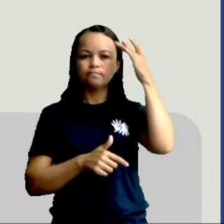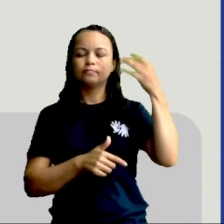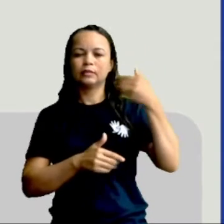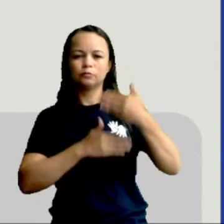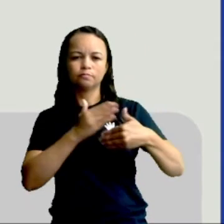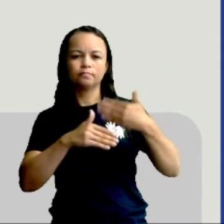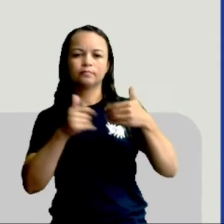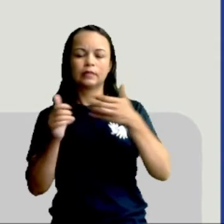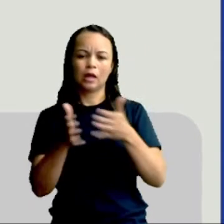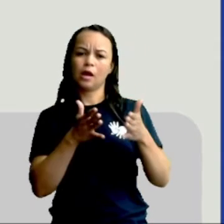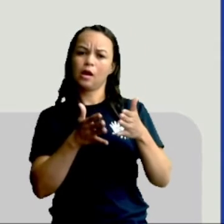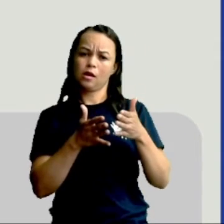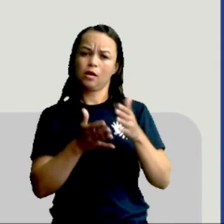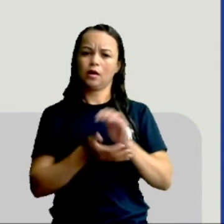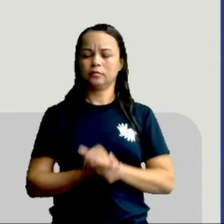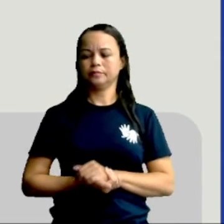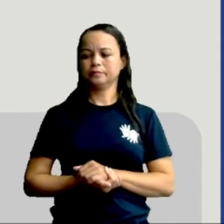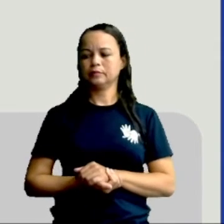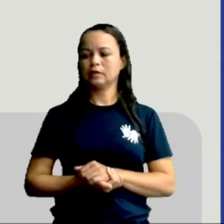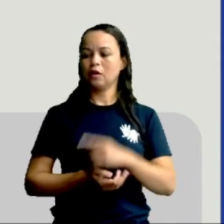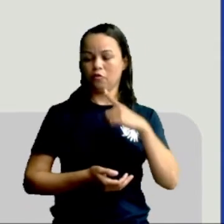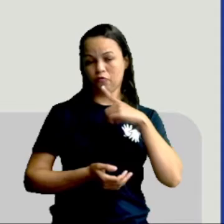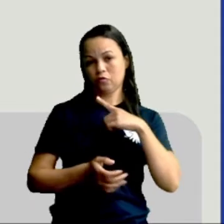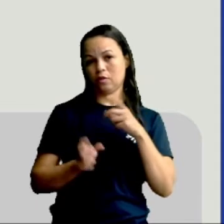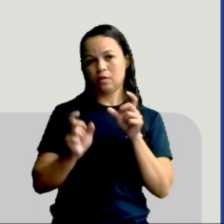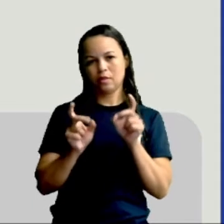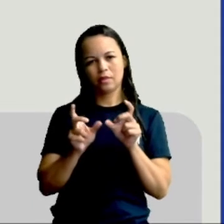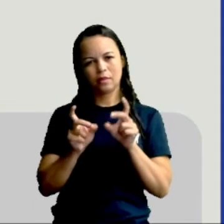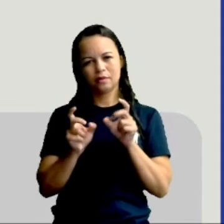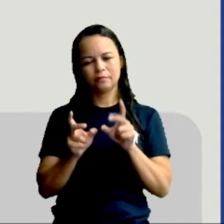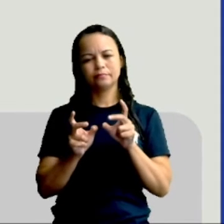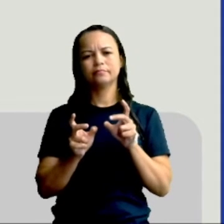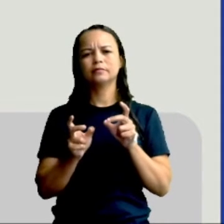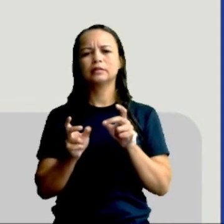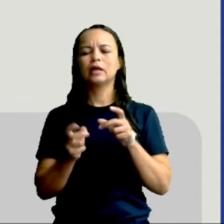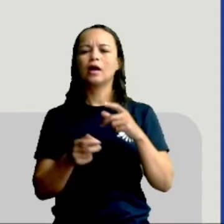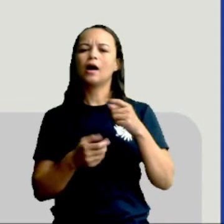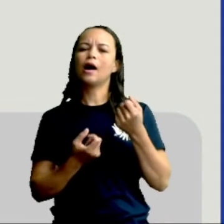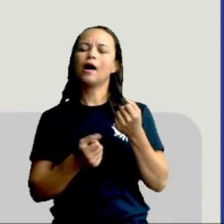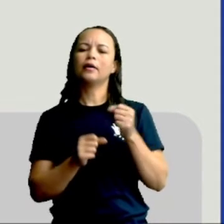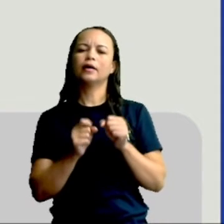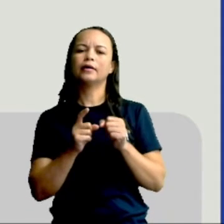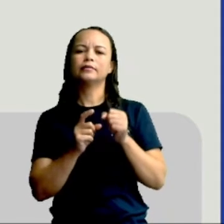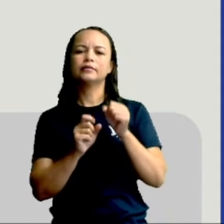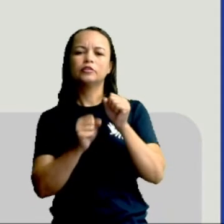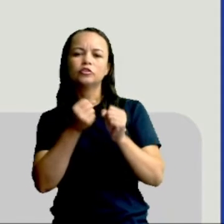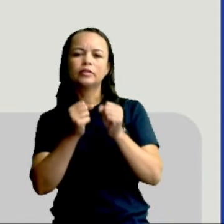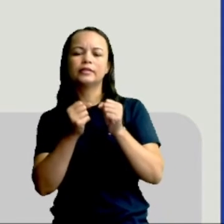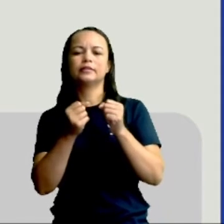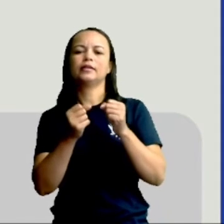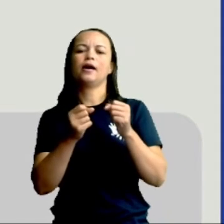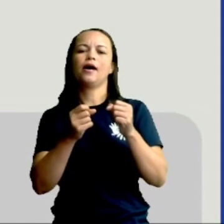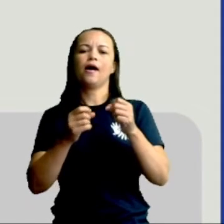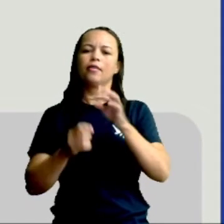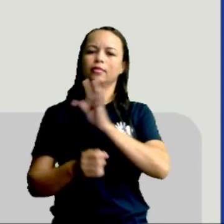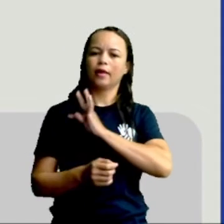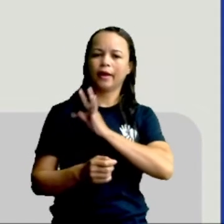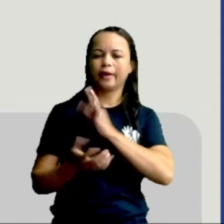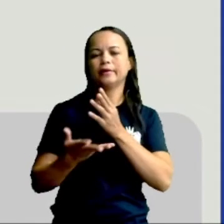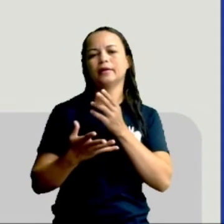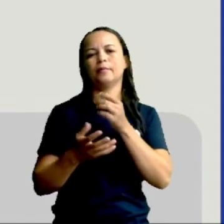que corresponde a esse setor? Eu vou ter o comércio, as assistências técnicas, como de informática,